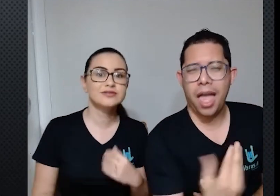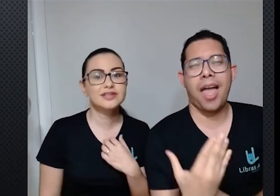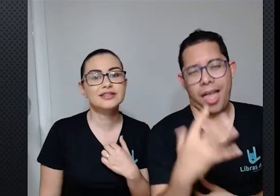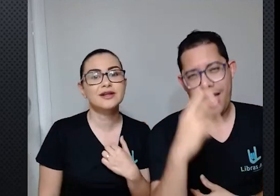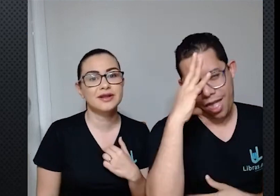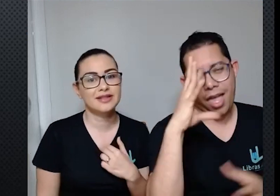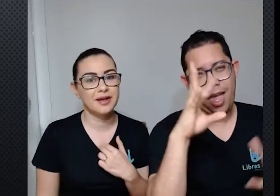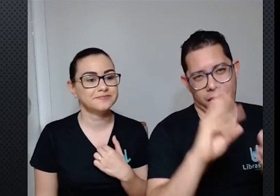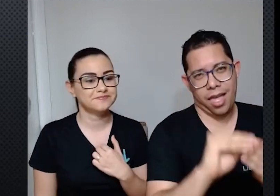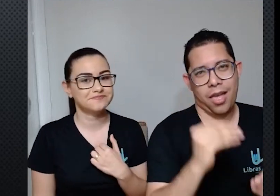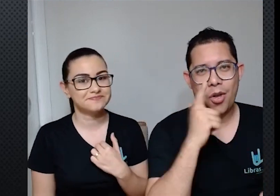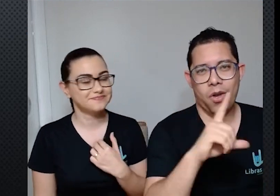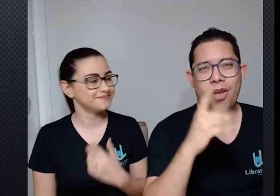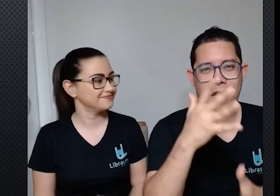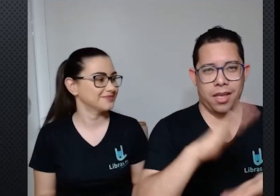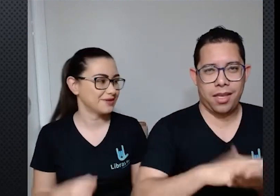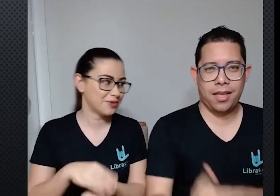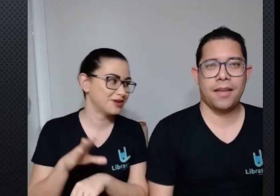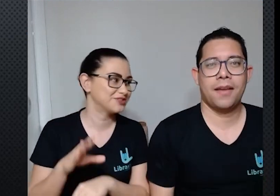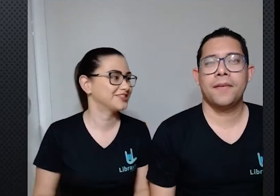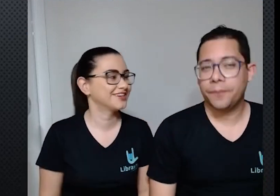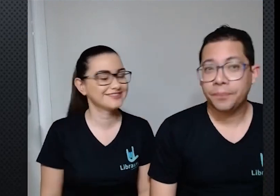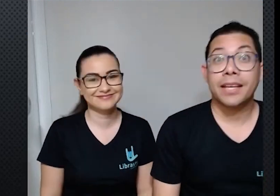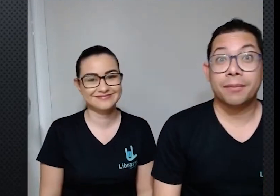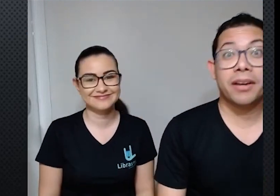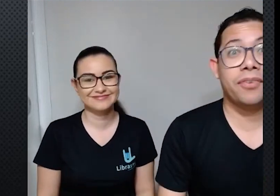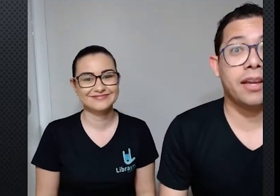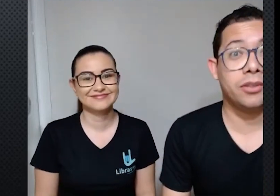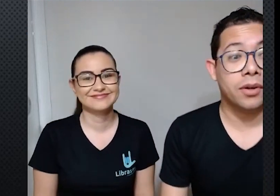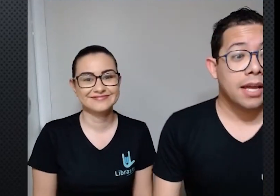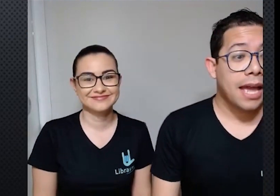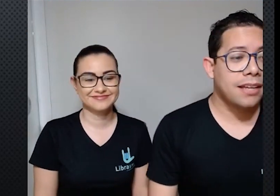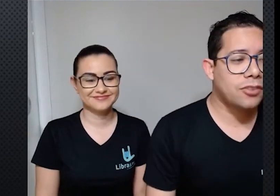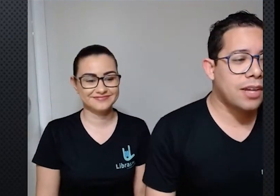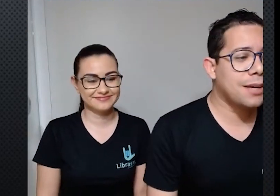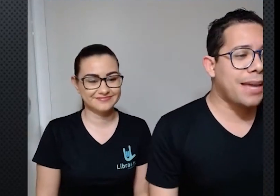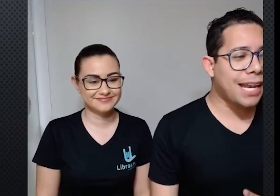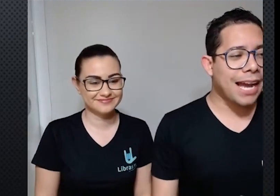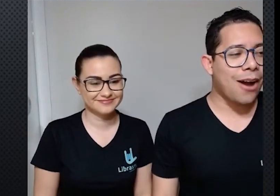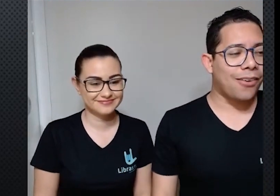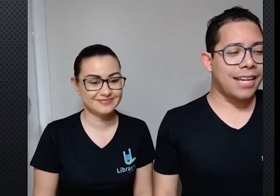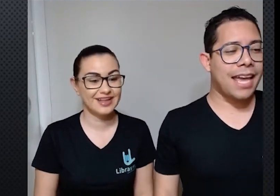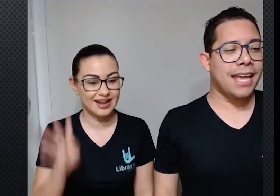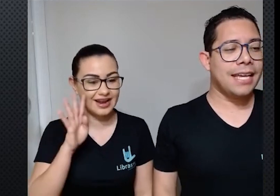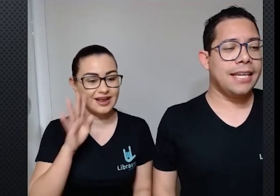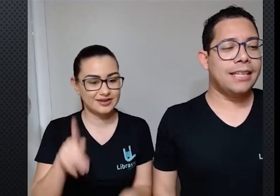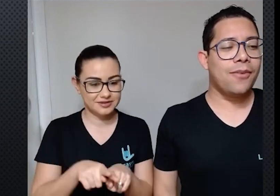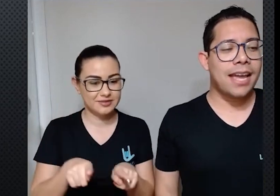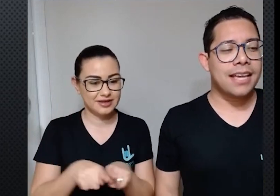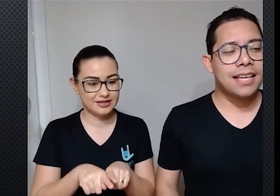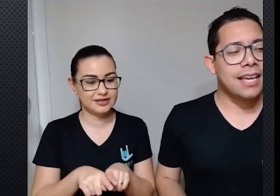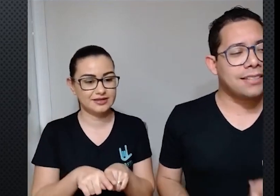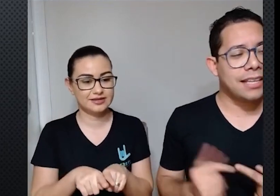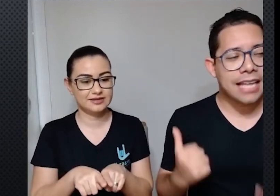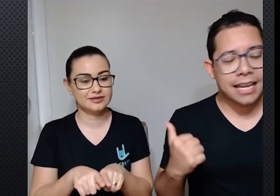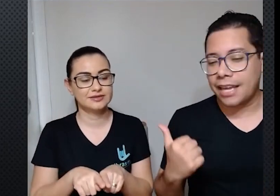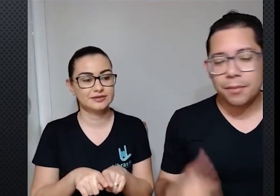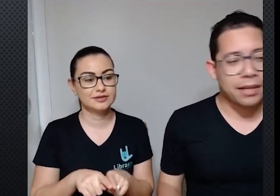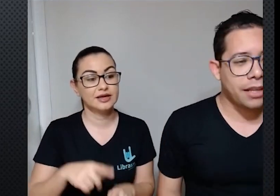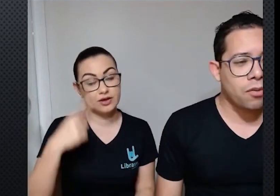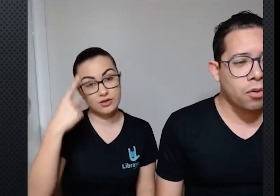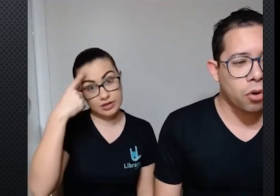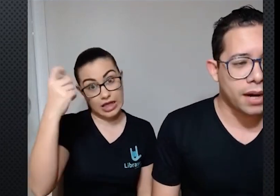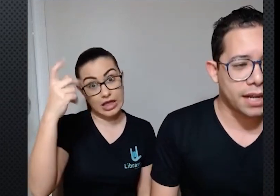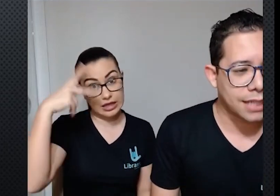e consegui interpretar. Também uma dica. Perfeito. Isso aí também é legal, né? Então, essa ideia que a